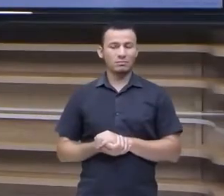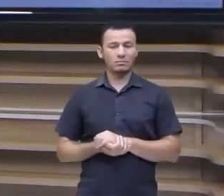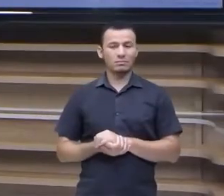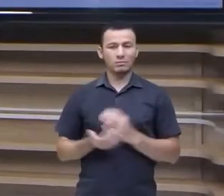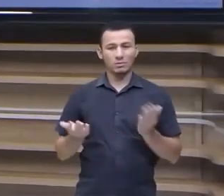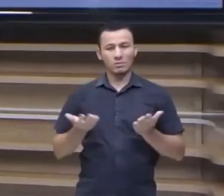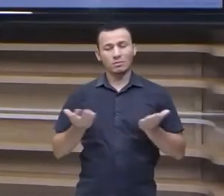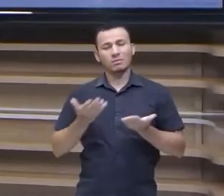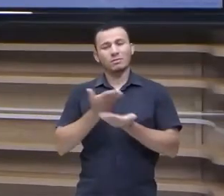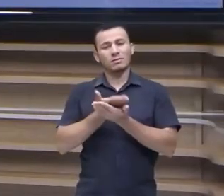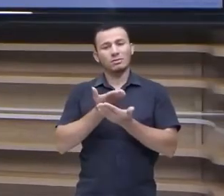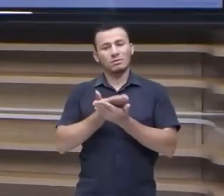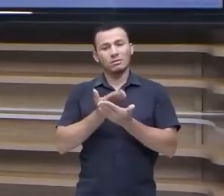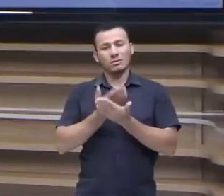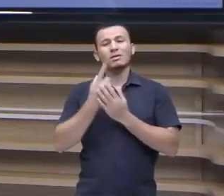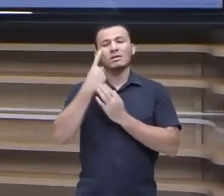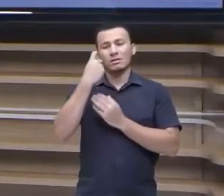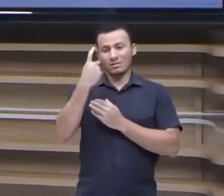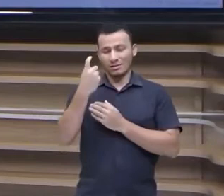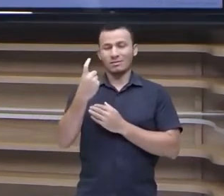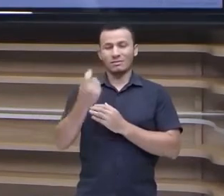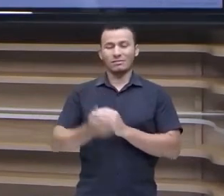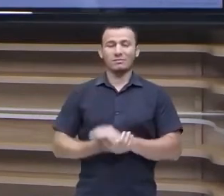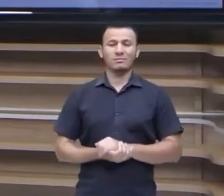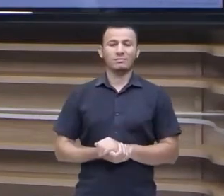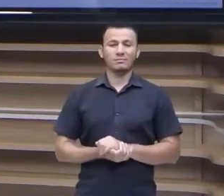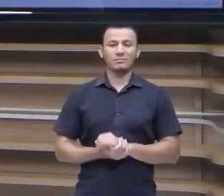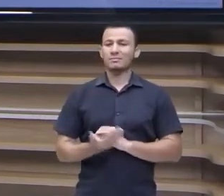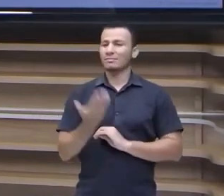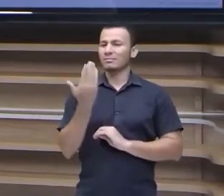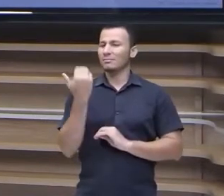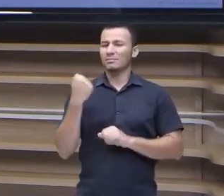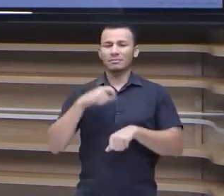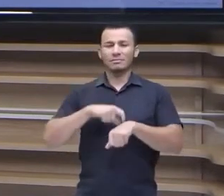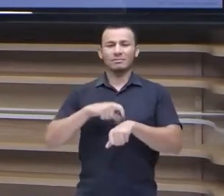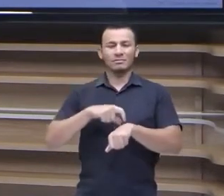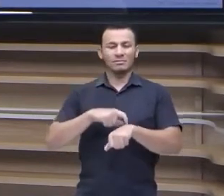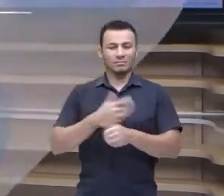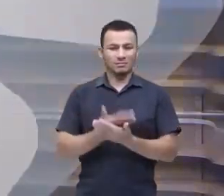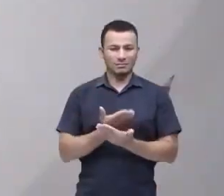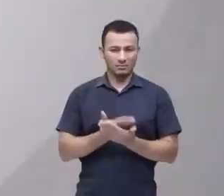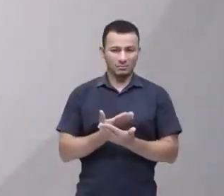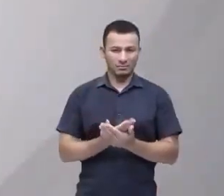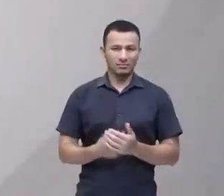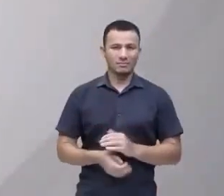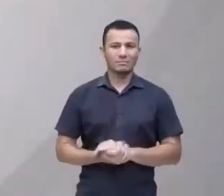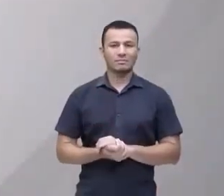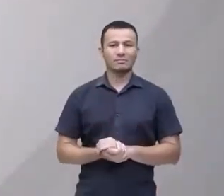Hoje nossa aula vai ser bem interessante. Vamos para a nossa hora de estudar?